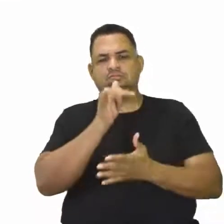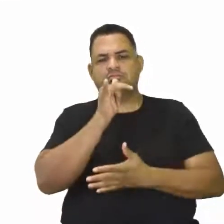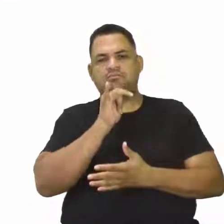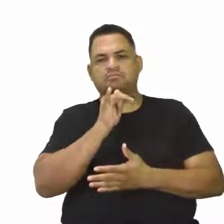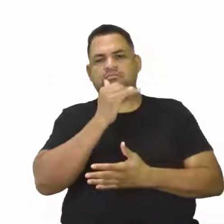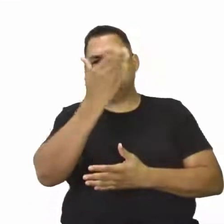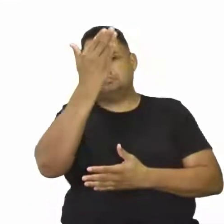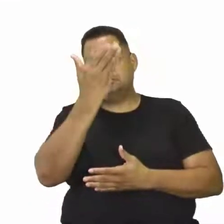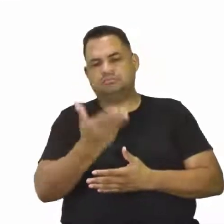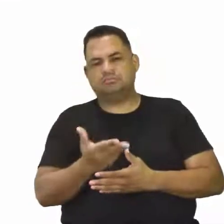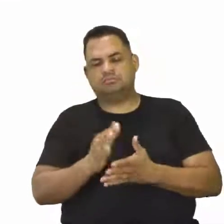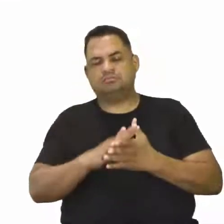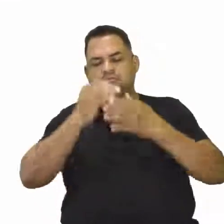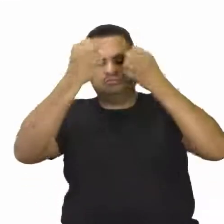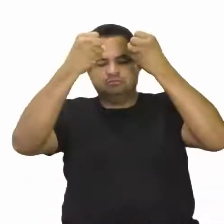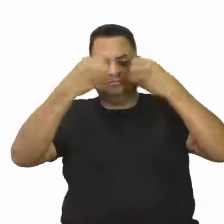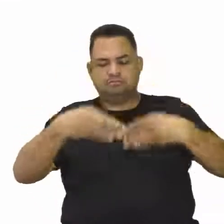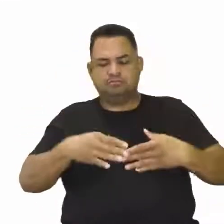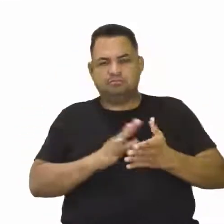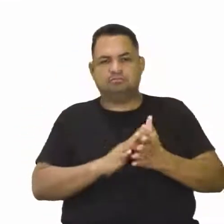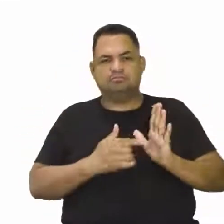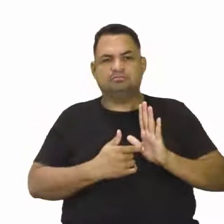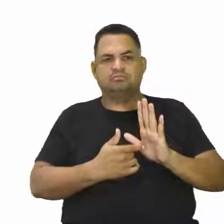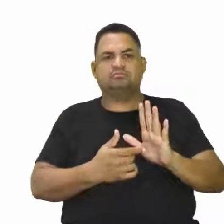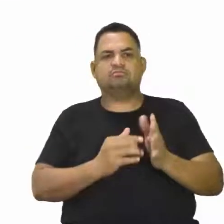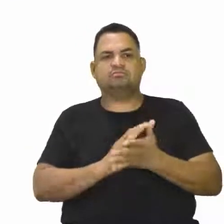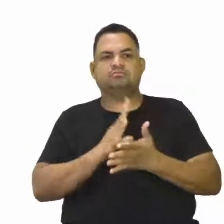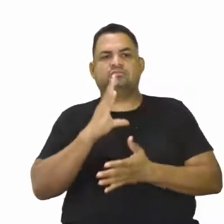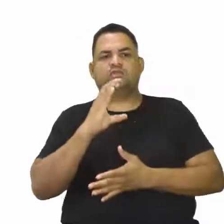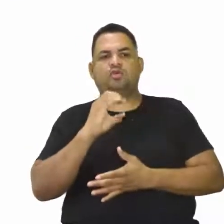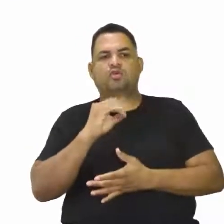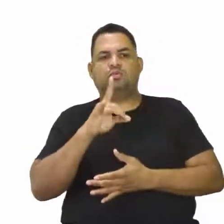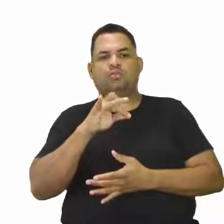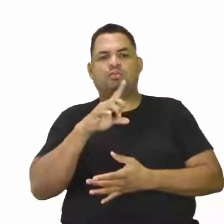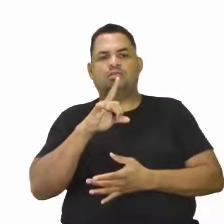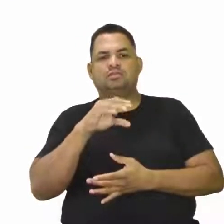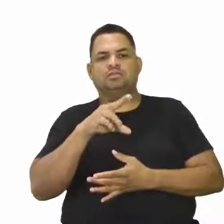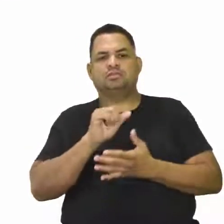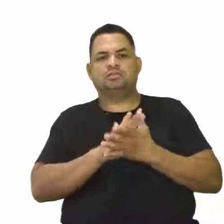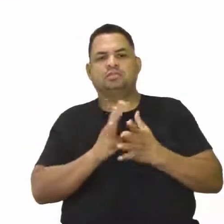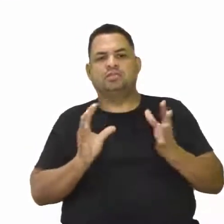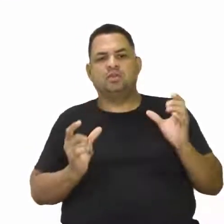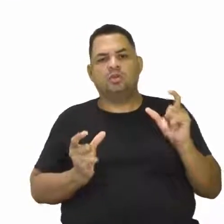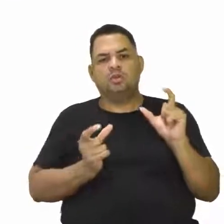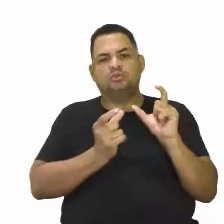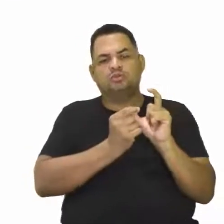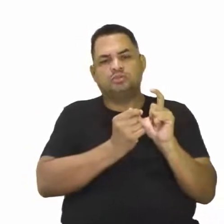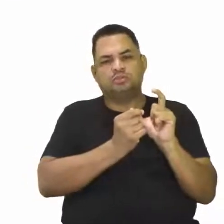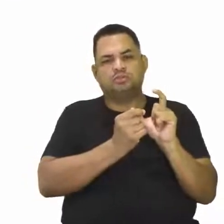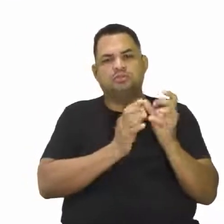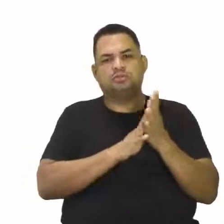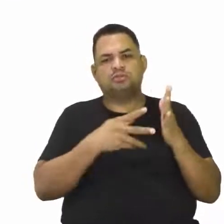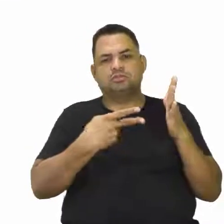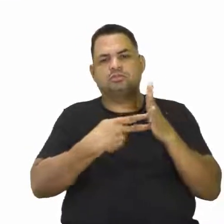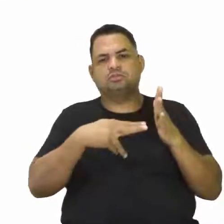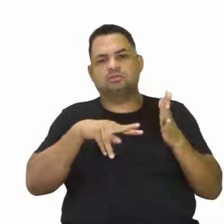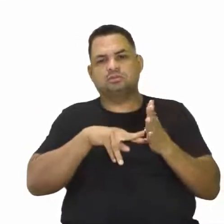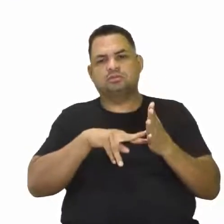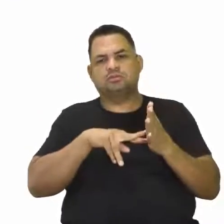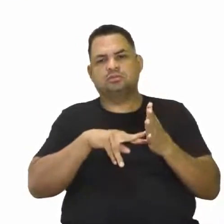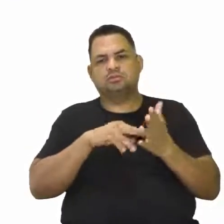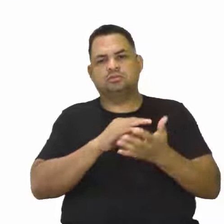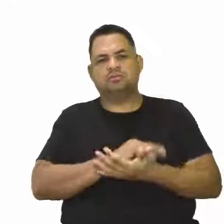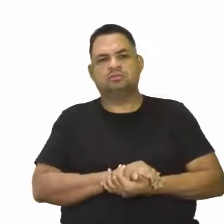explicando exatamente o que cada uma quer dizer. As copulativas, elas vão unir significados.